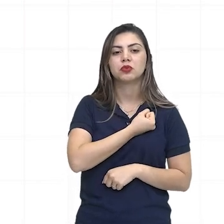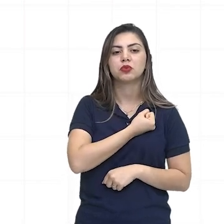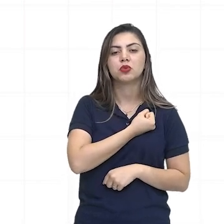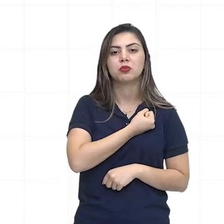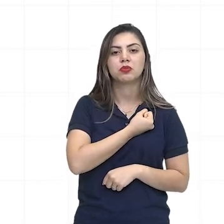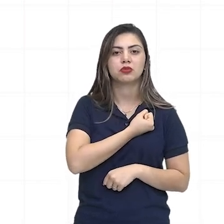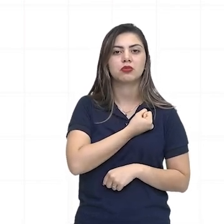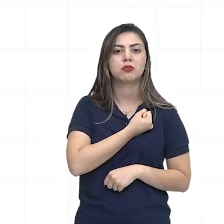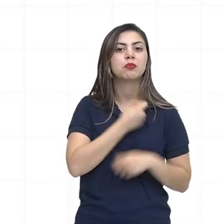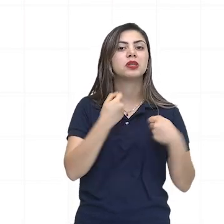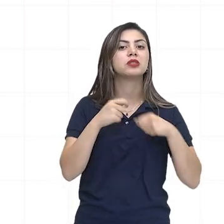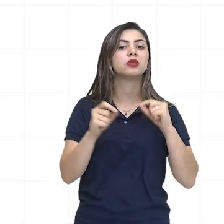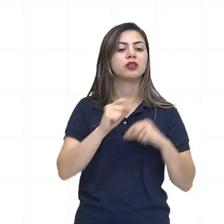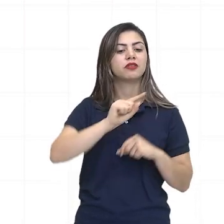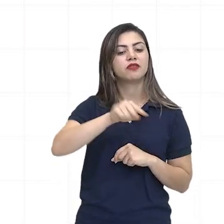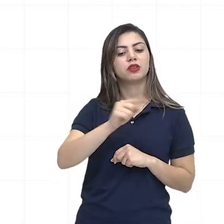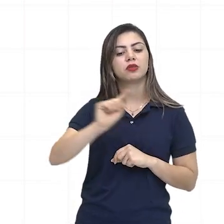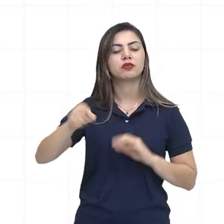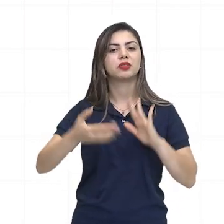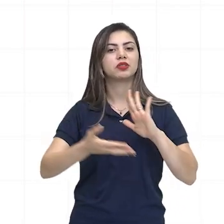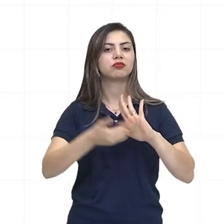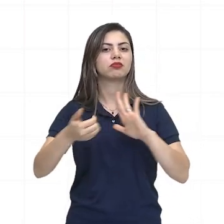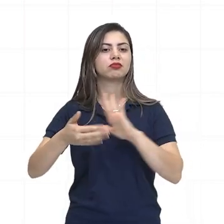tivesse vírgula. Então, vai ser